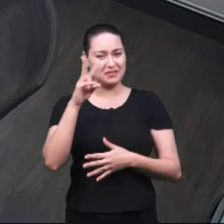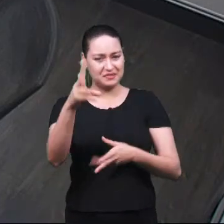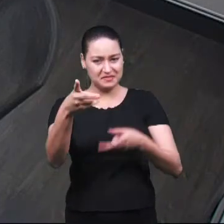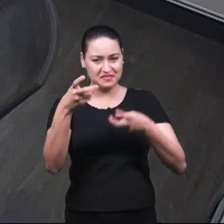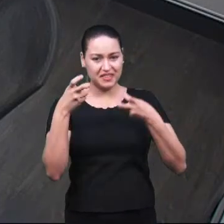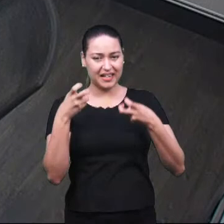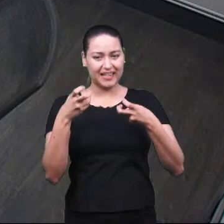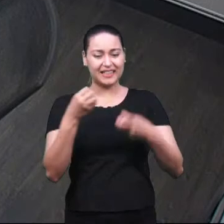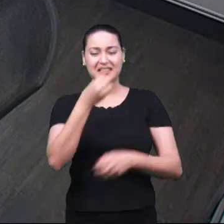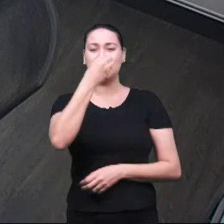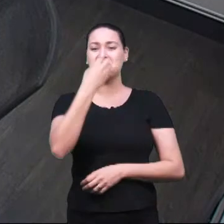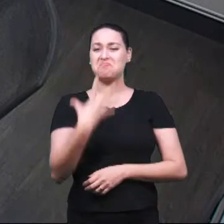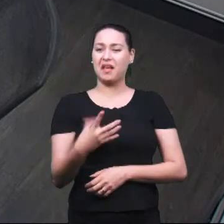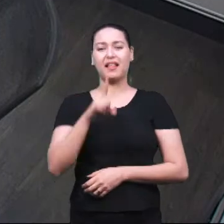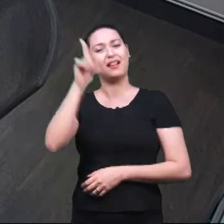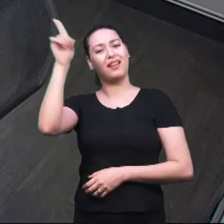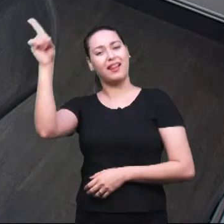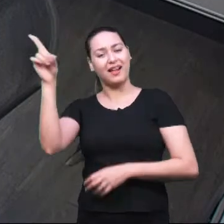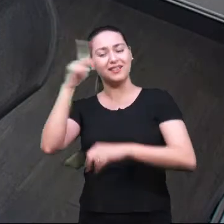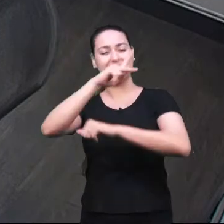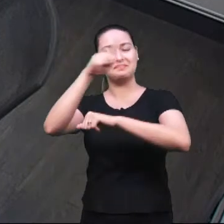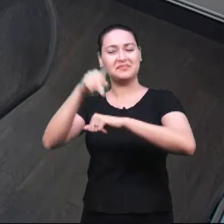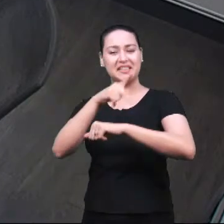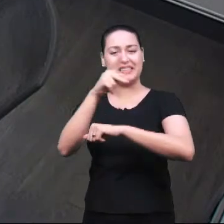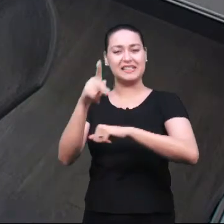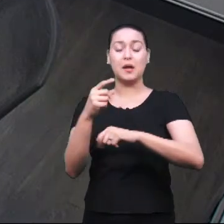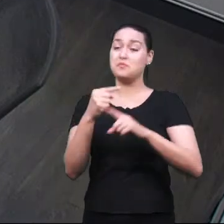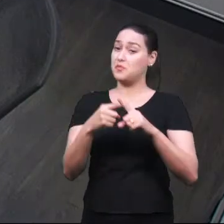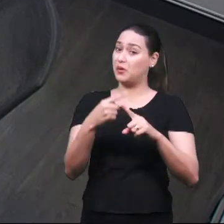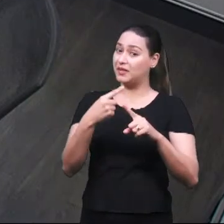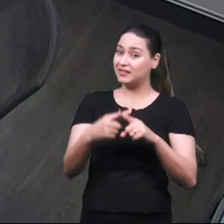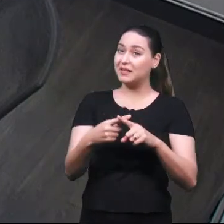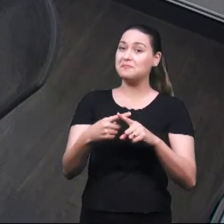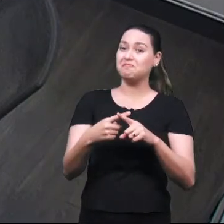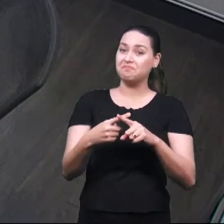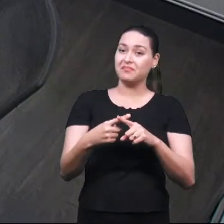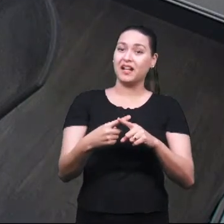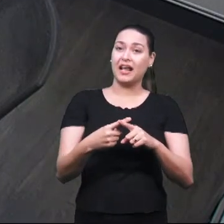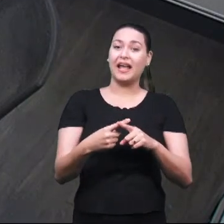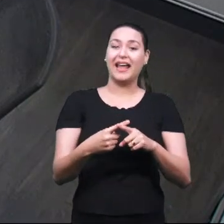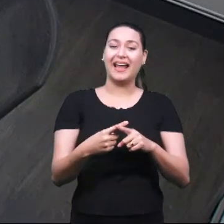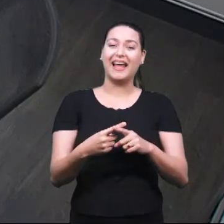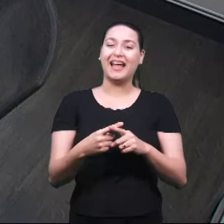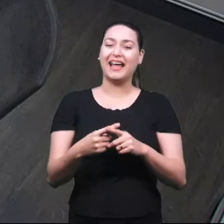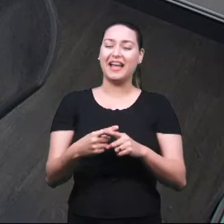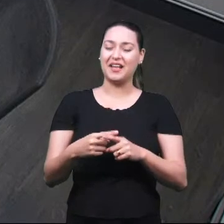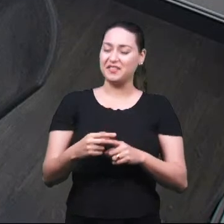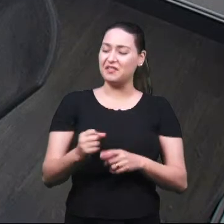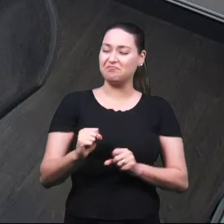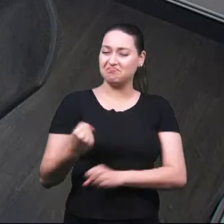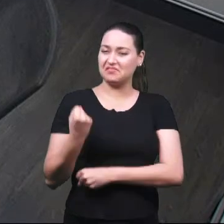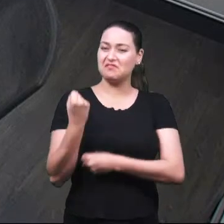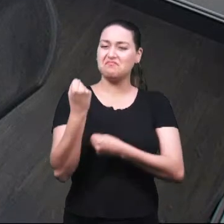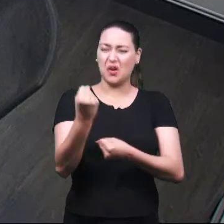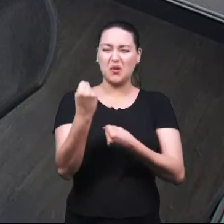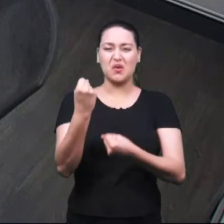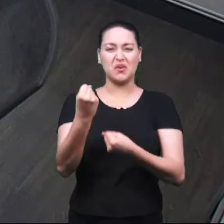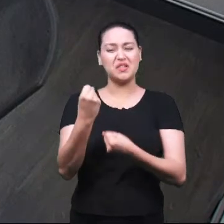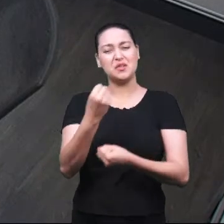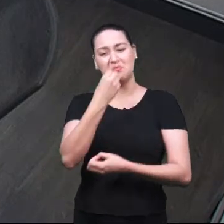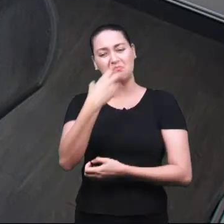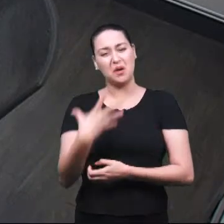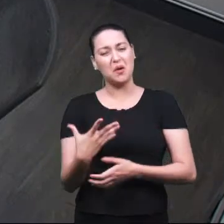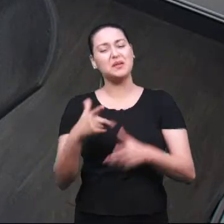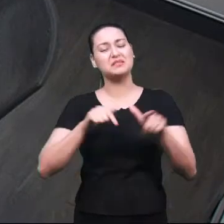lá, sim, porque ele é muito dedicado. Eu devo dizer que ele continua com o mesmo grau, com a mesma intensidade de